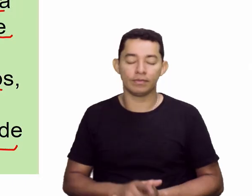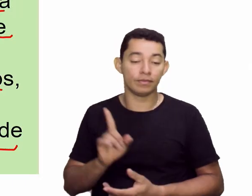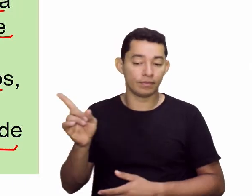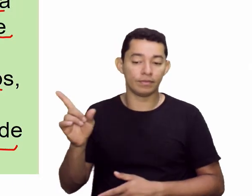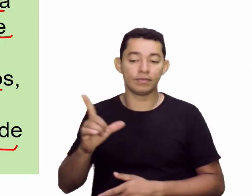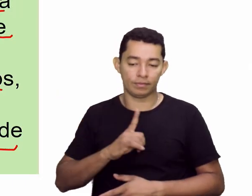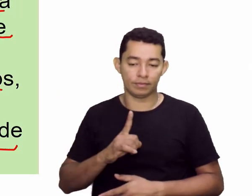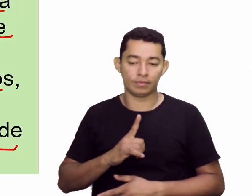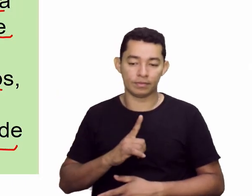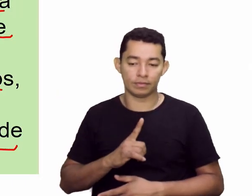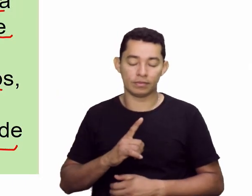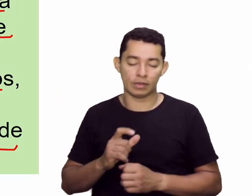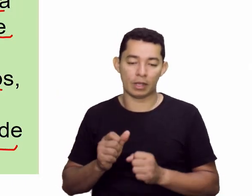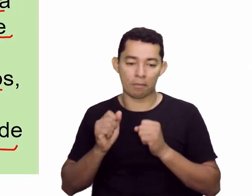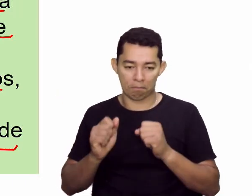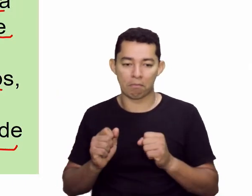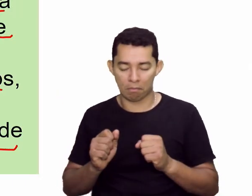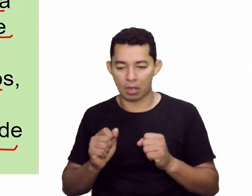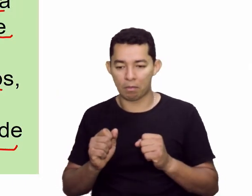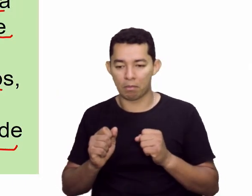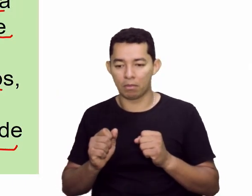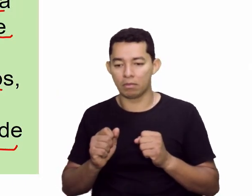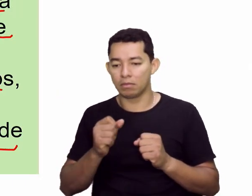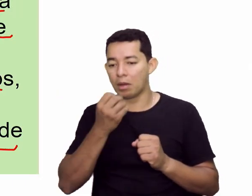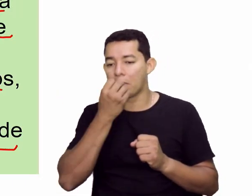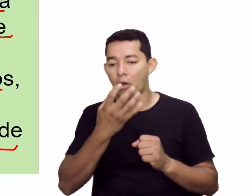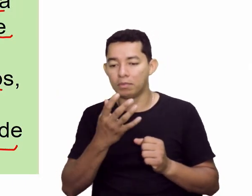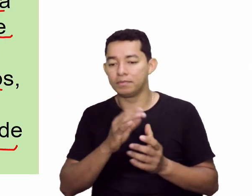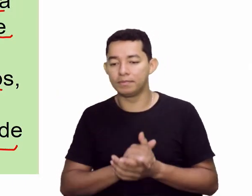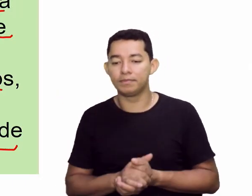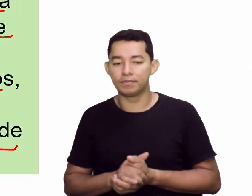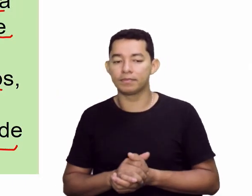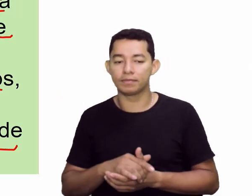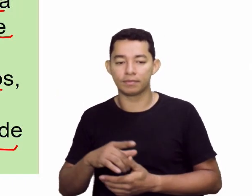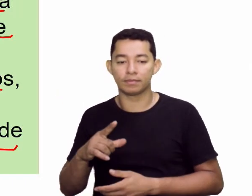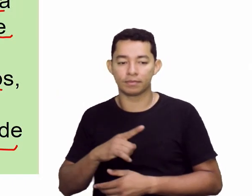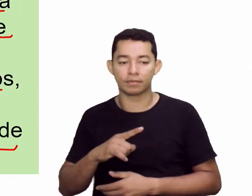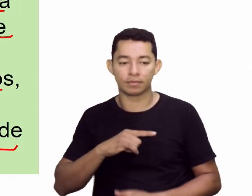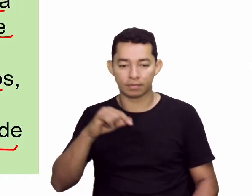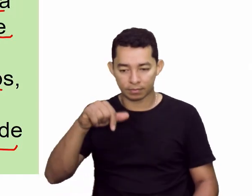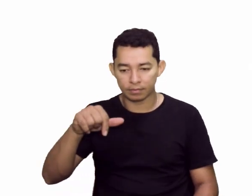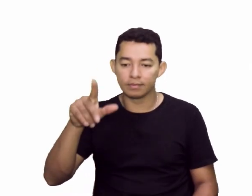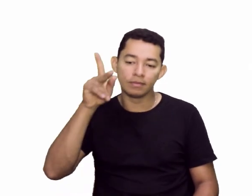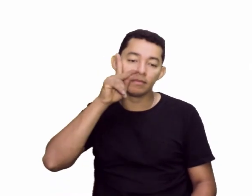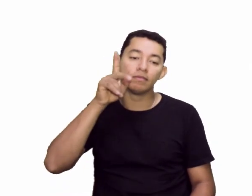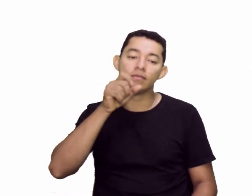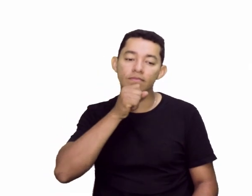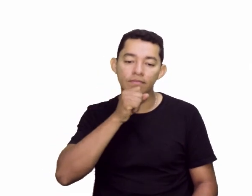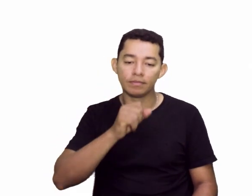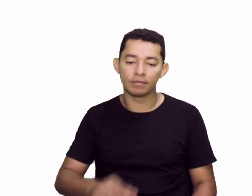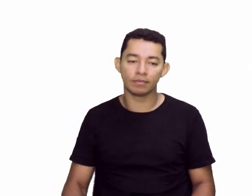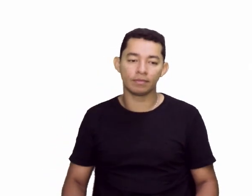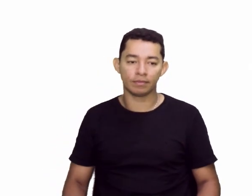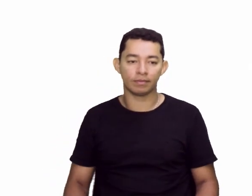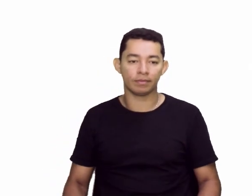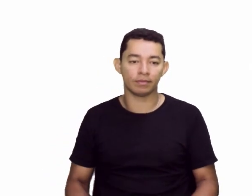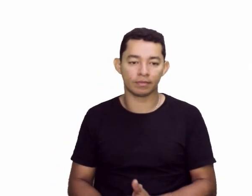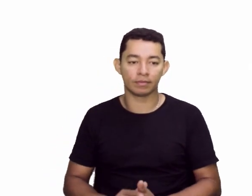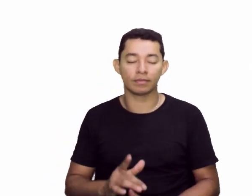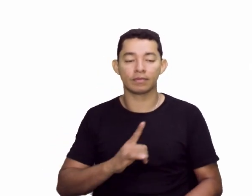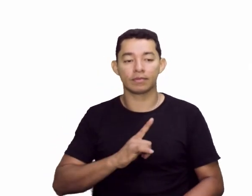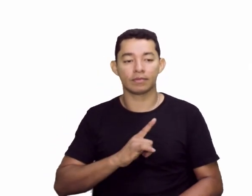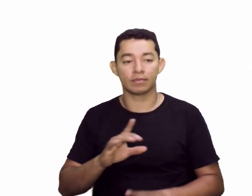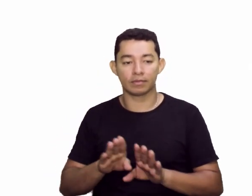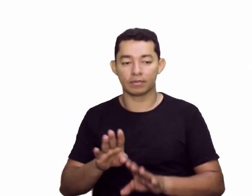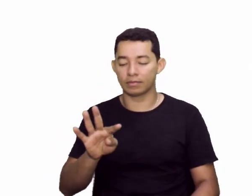a capacidade é maravilhosa, então nós temos essas condições aqui, né? E o teatro